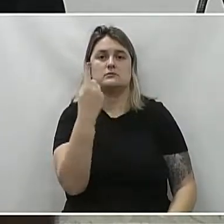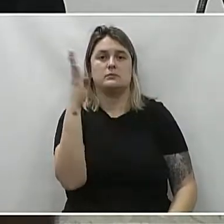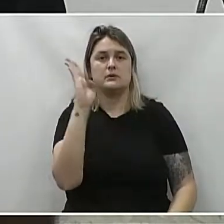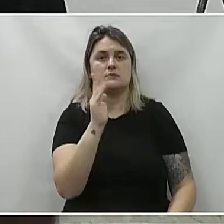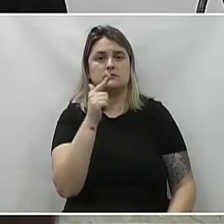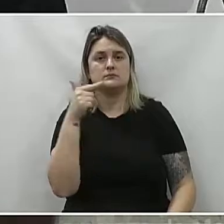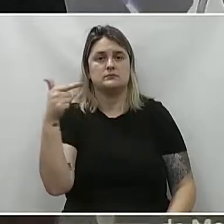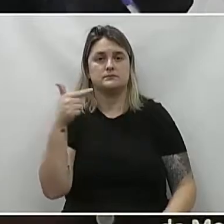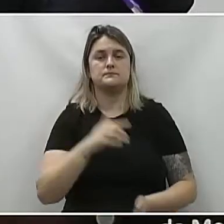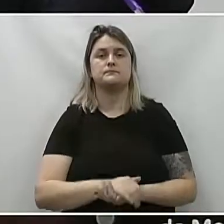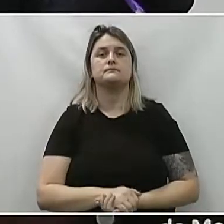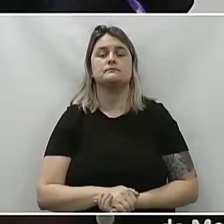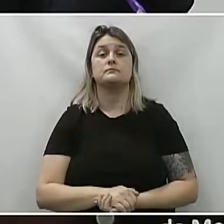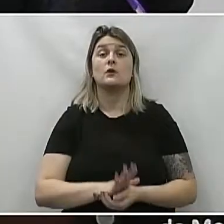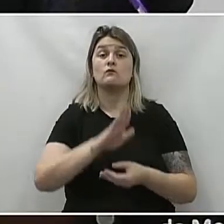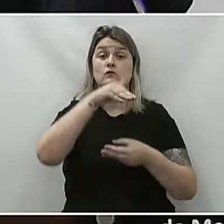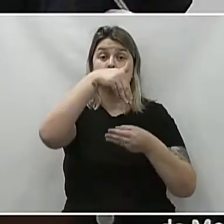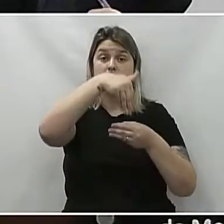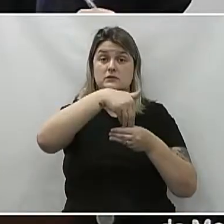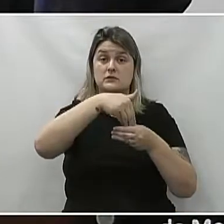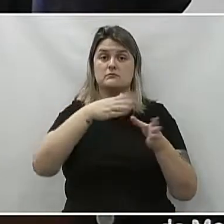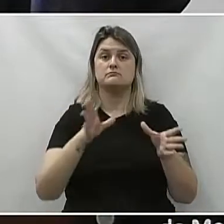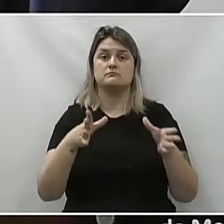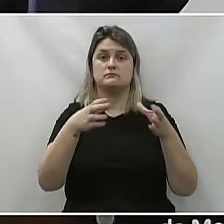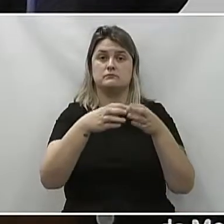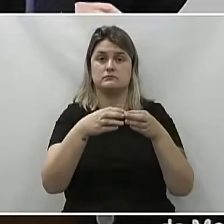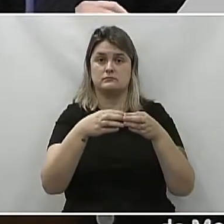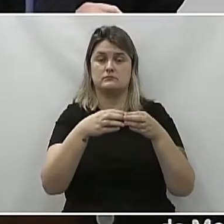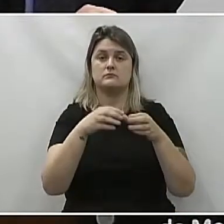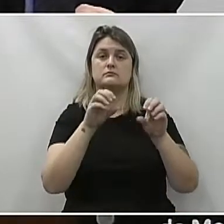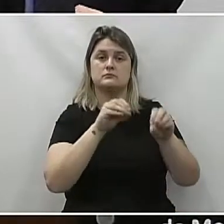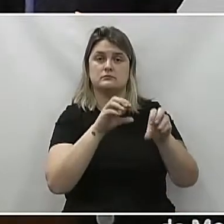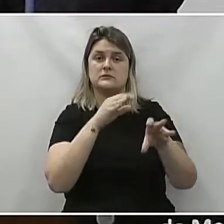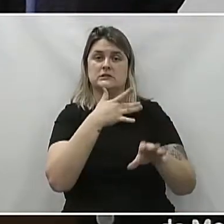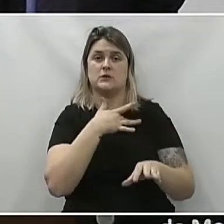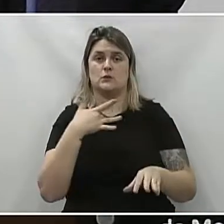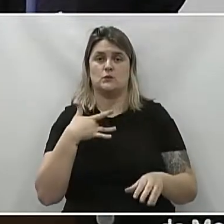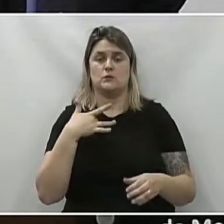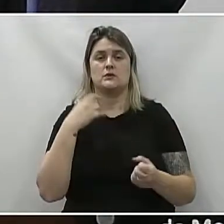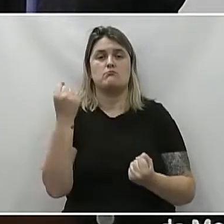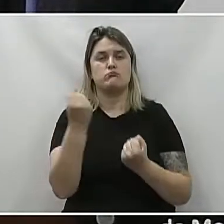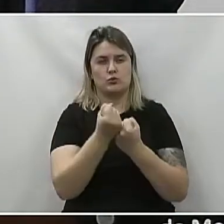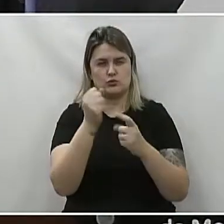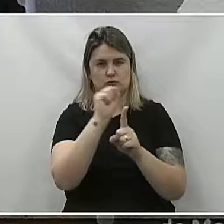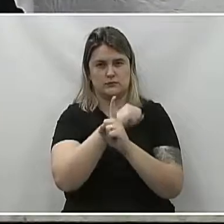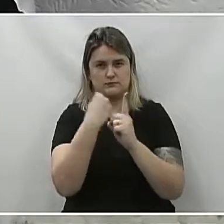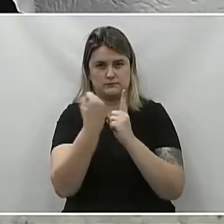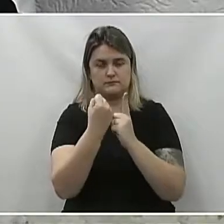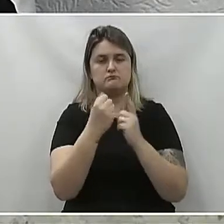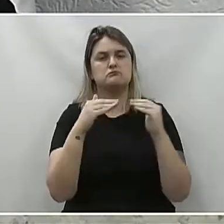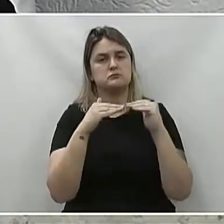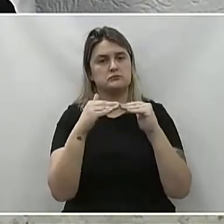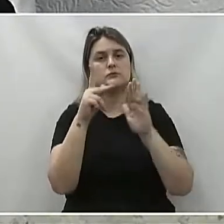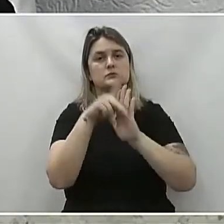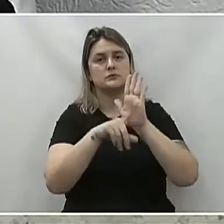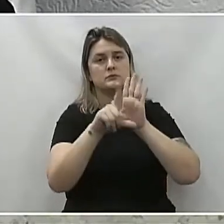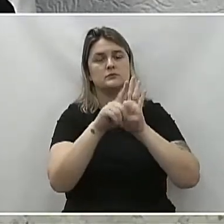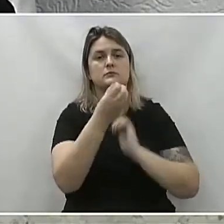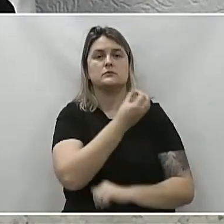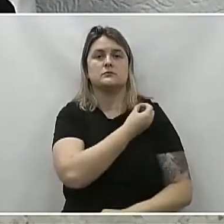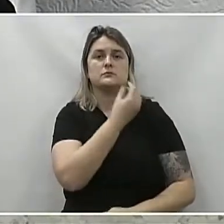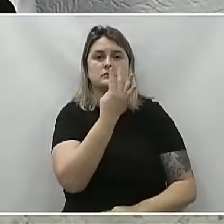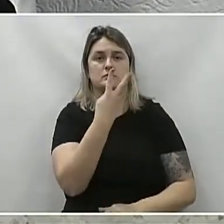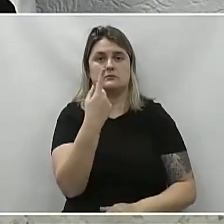de 2022. Votação do parecer fundamentado da Comissão de Educação, Saúde e Assistência. Favorável ao projeto de lei ordinária de